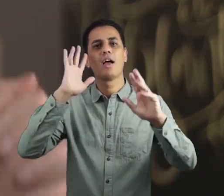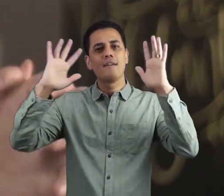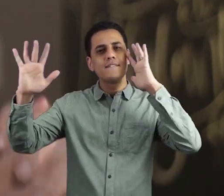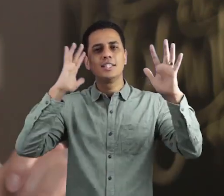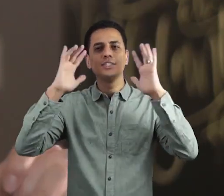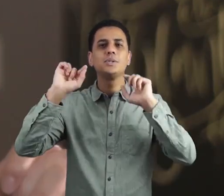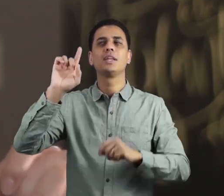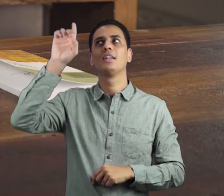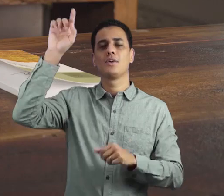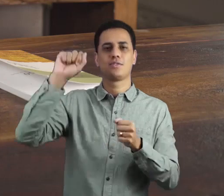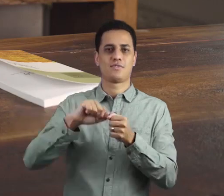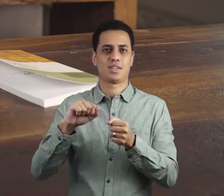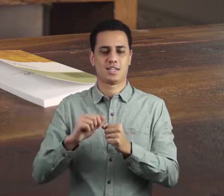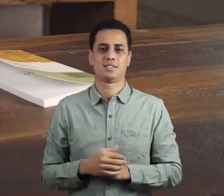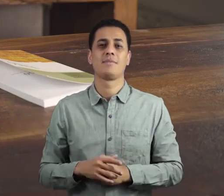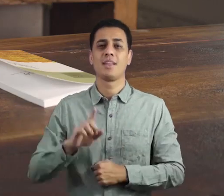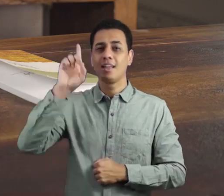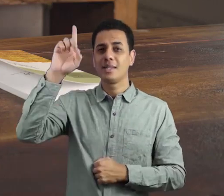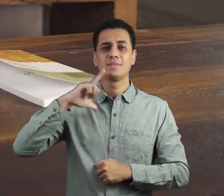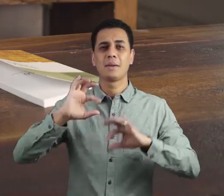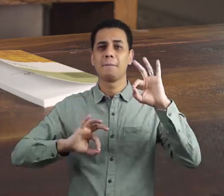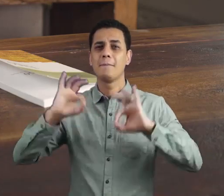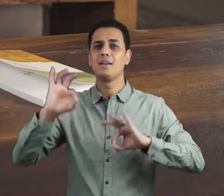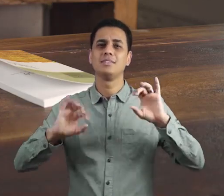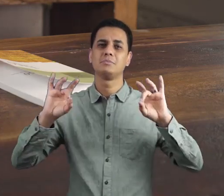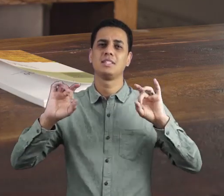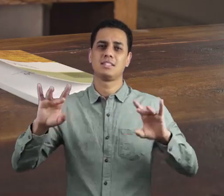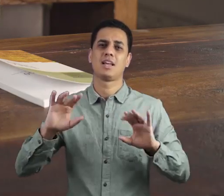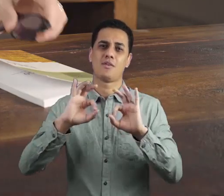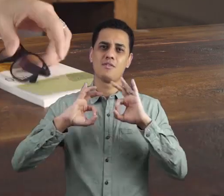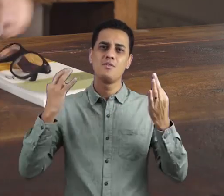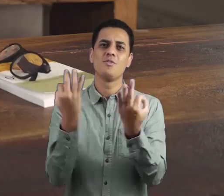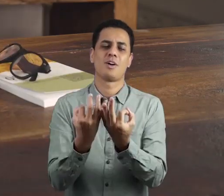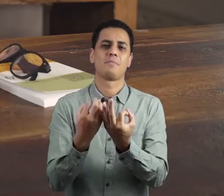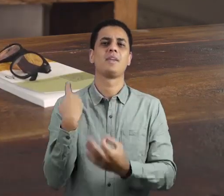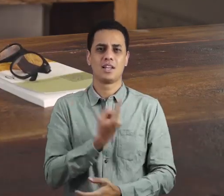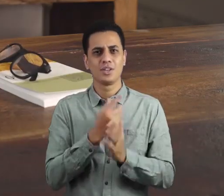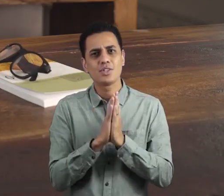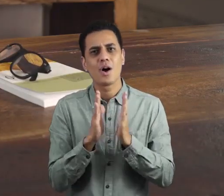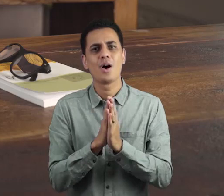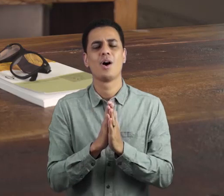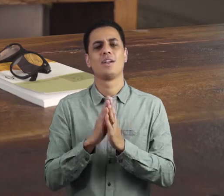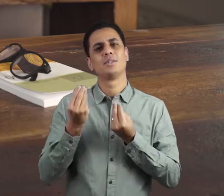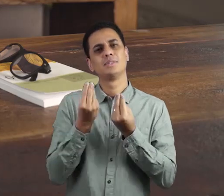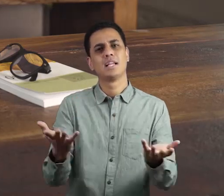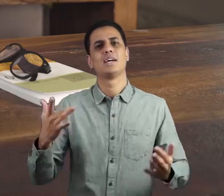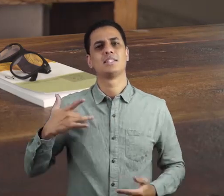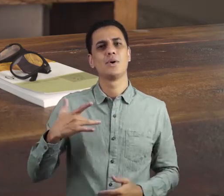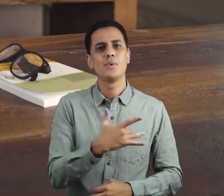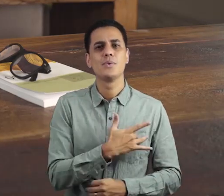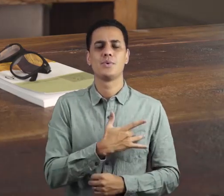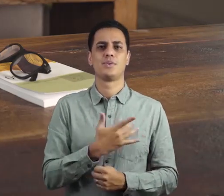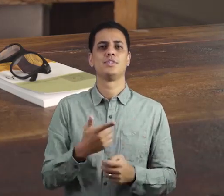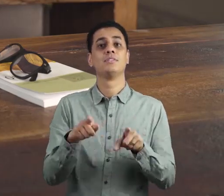intercedido por cada um de vocês. E lembre que você, as Escrituras, lá no quarto secreto, lá no seu